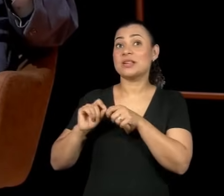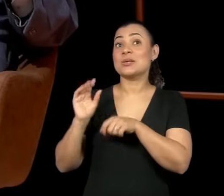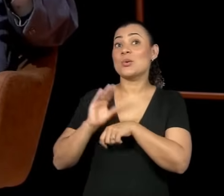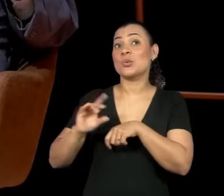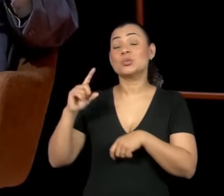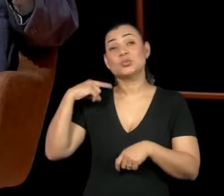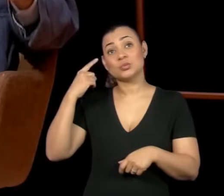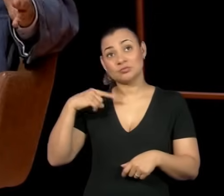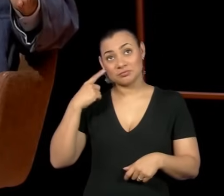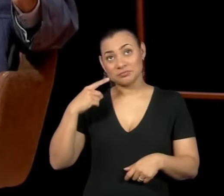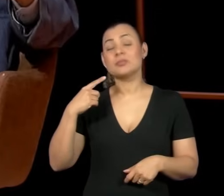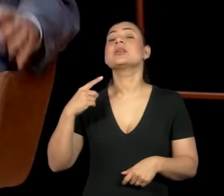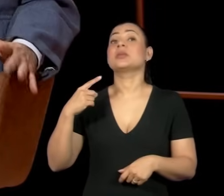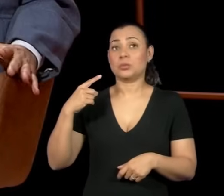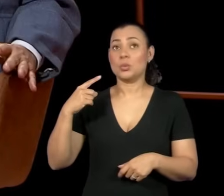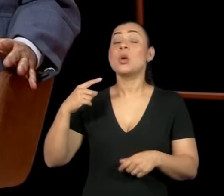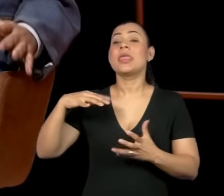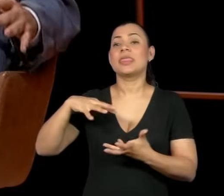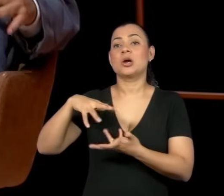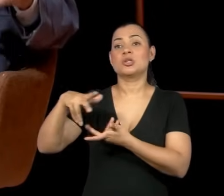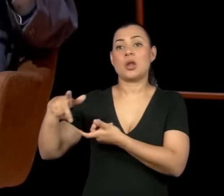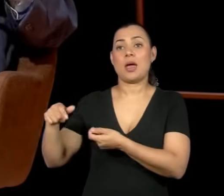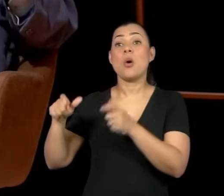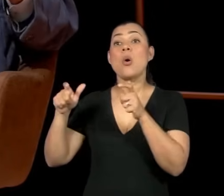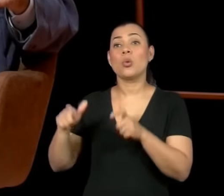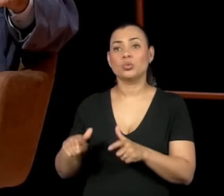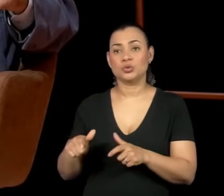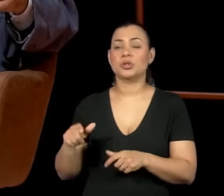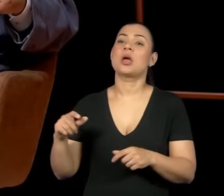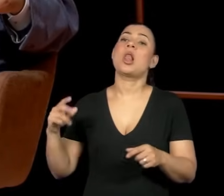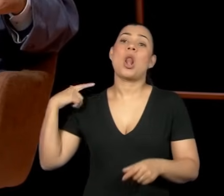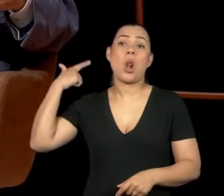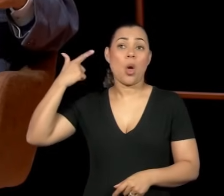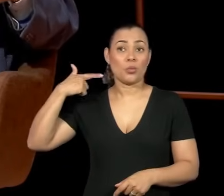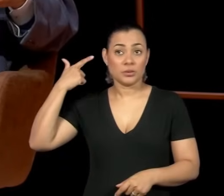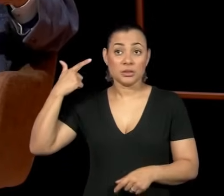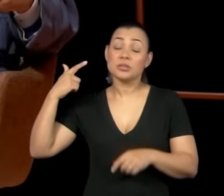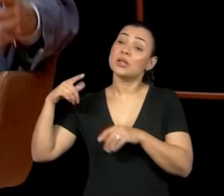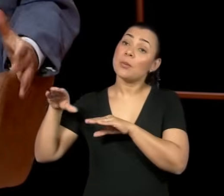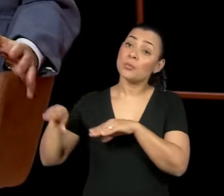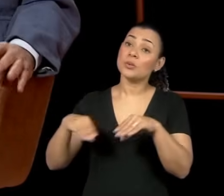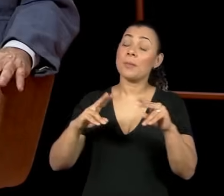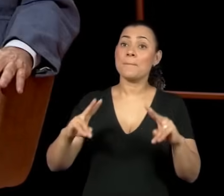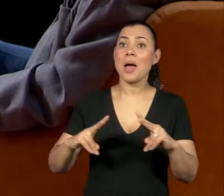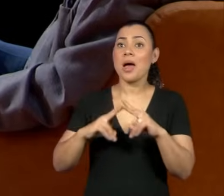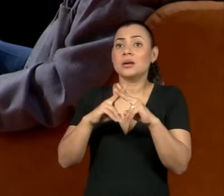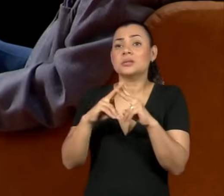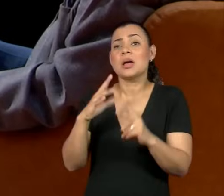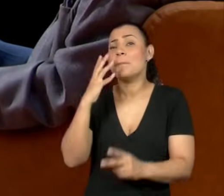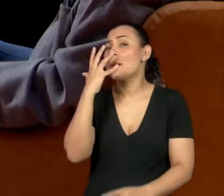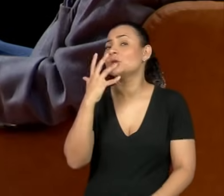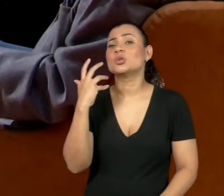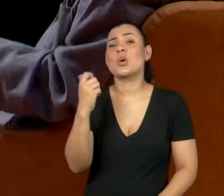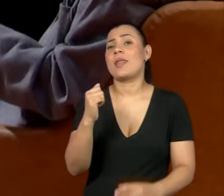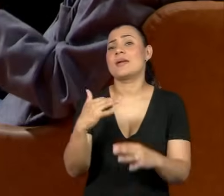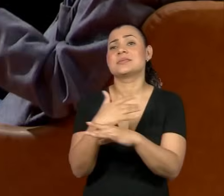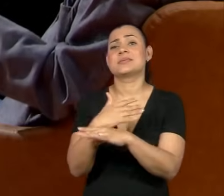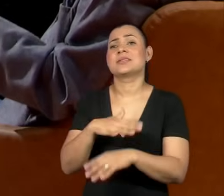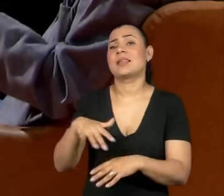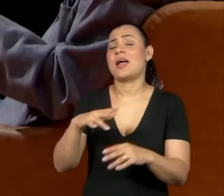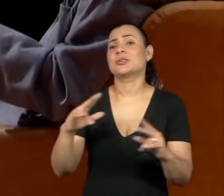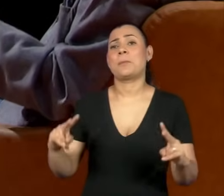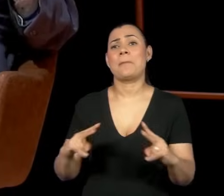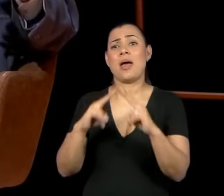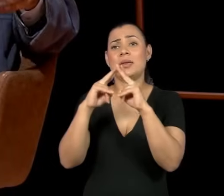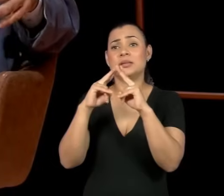Direito Internacional Público em Londres. Quando cheguei em Paris, eu me apaixonei pela cidade. E aí tive que